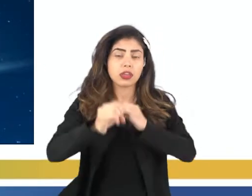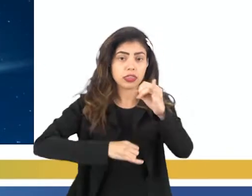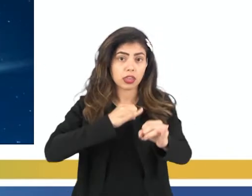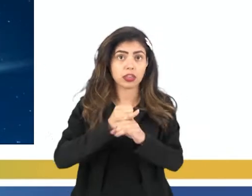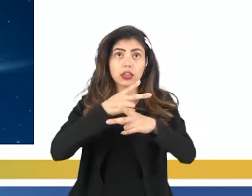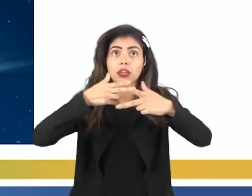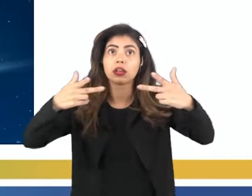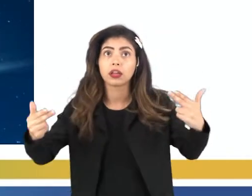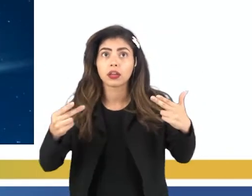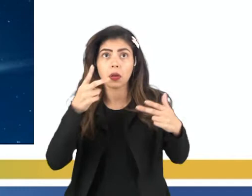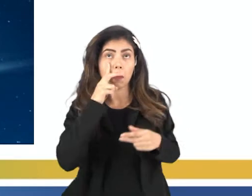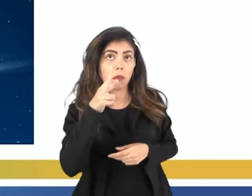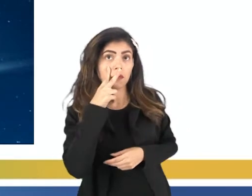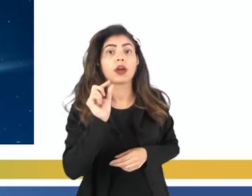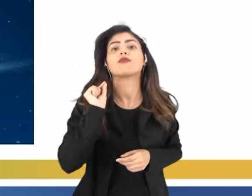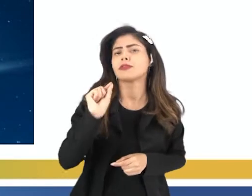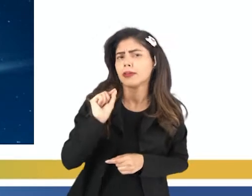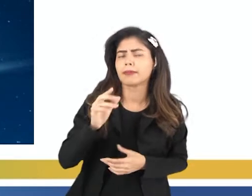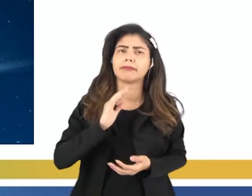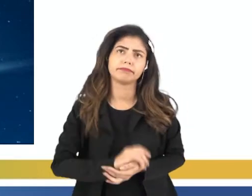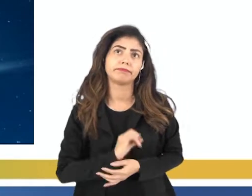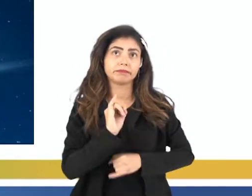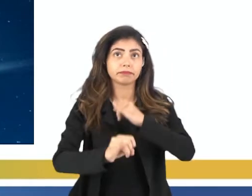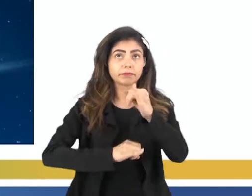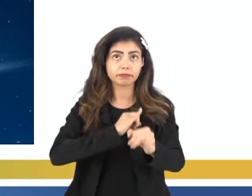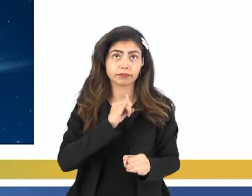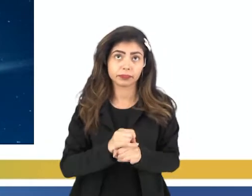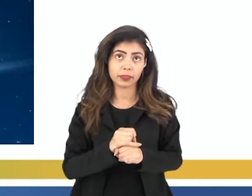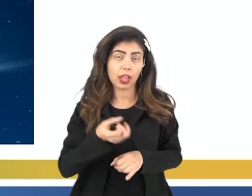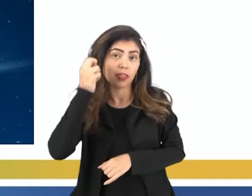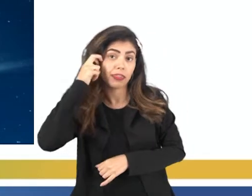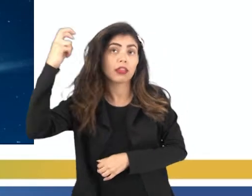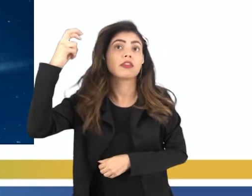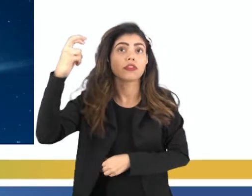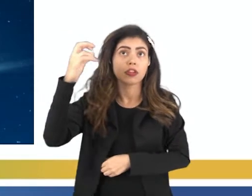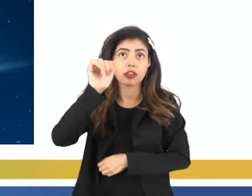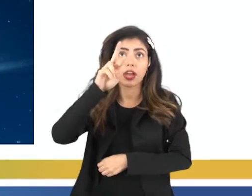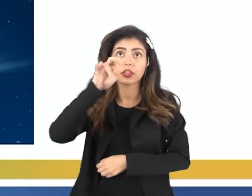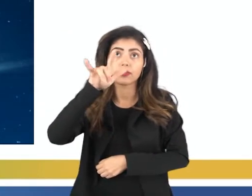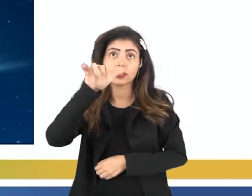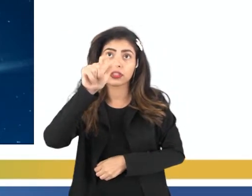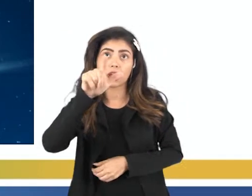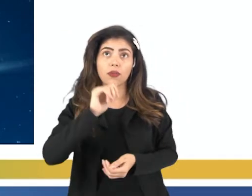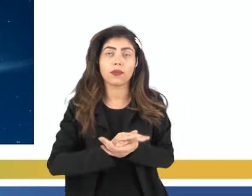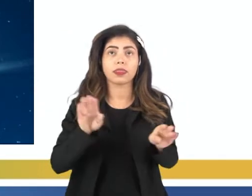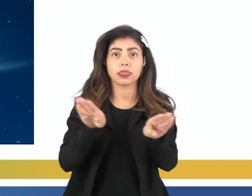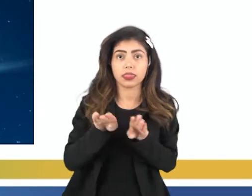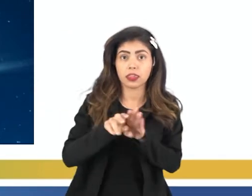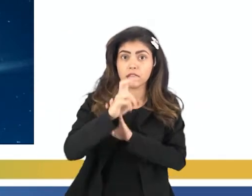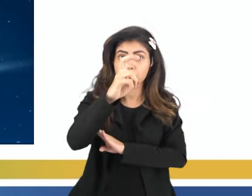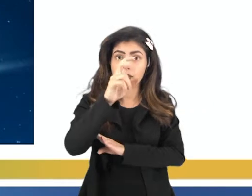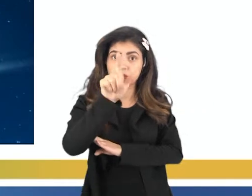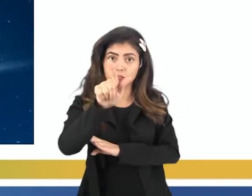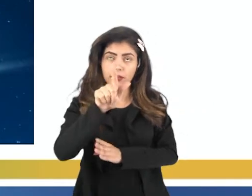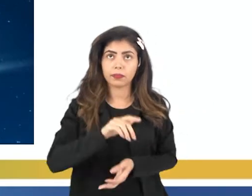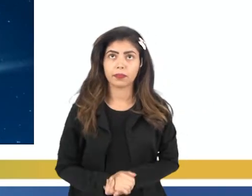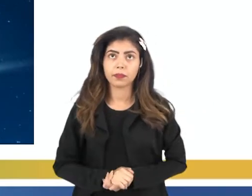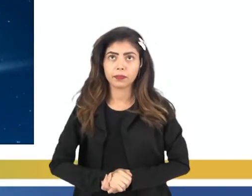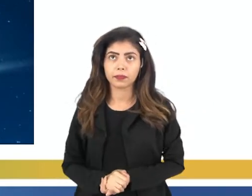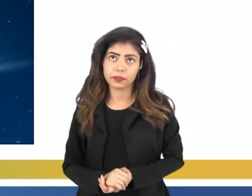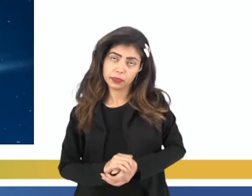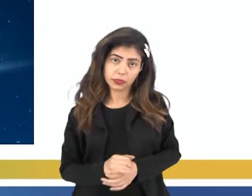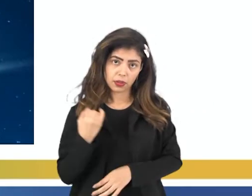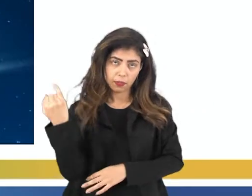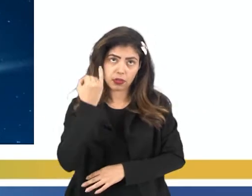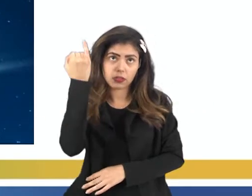Internet das coisas, vamos ver daqui a pouco o que é isso, inteligência artificial e tecnologia 5G. São